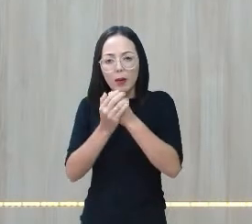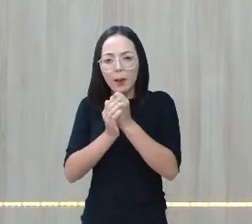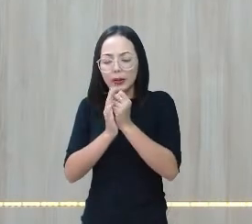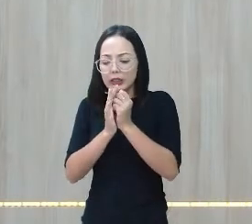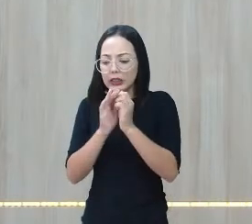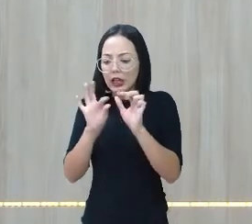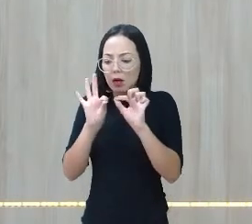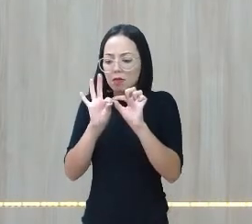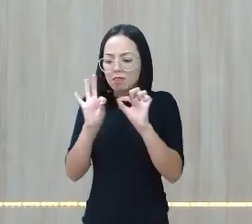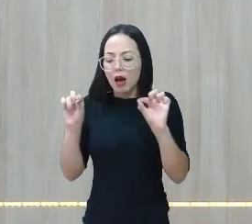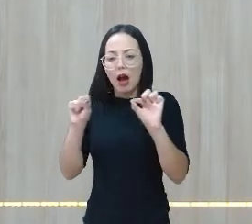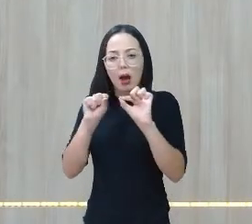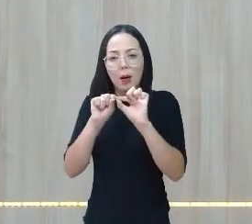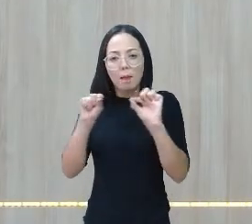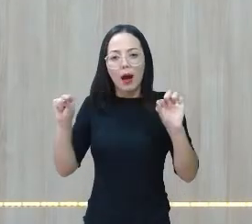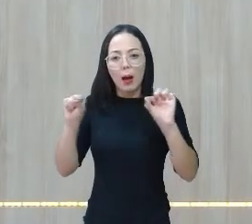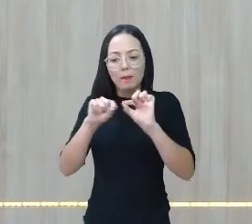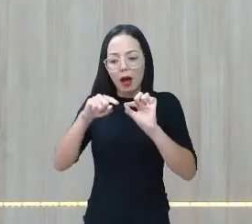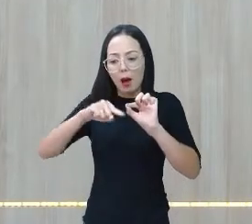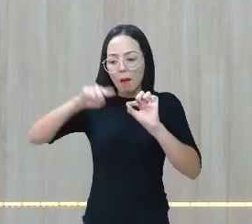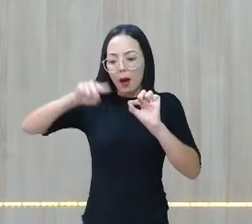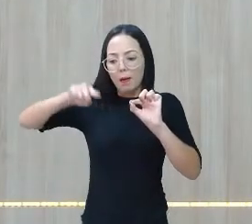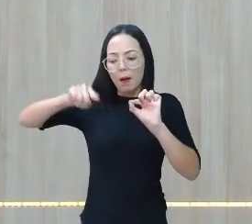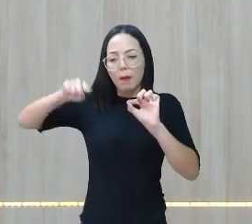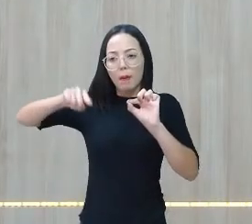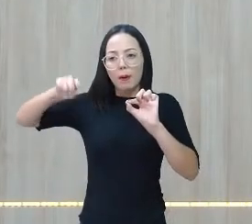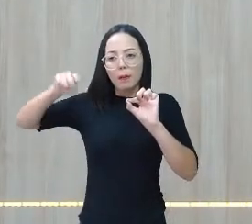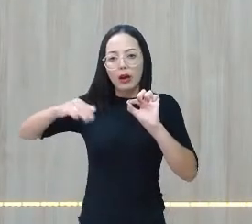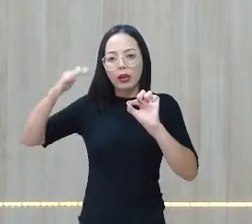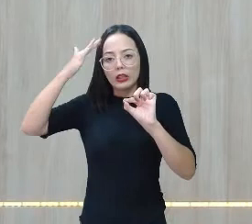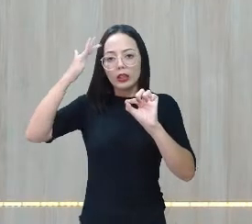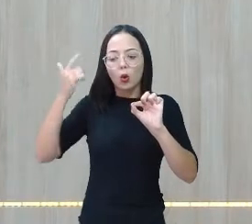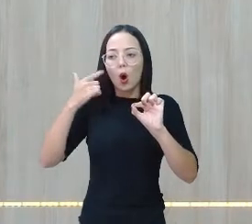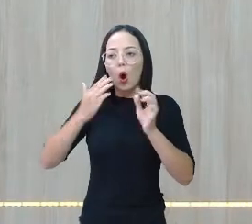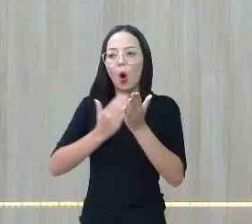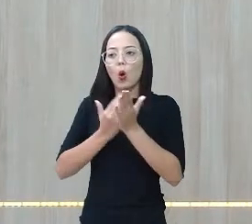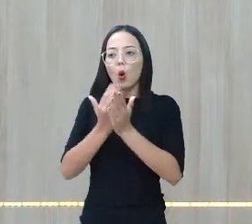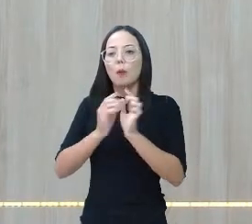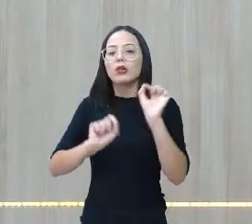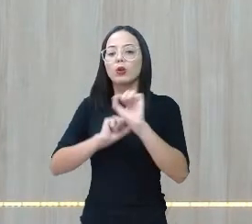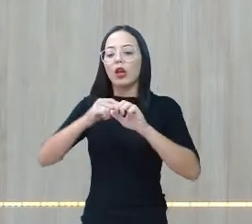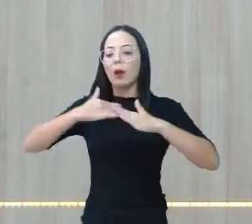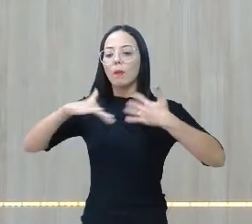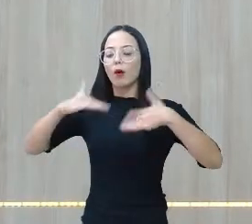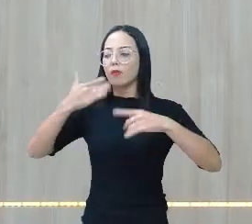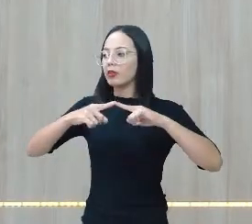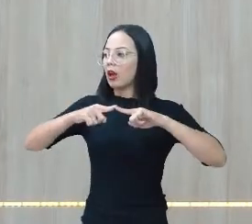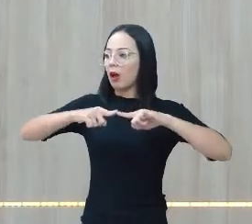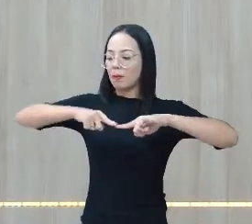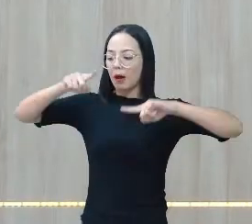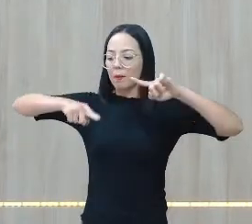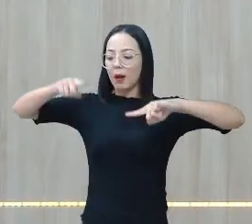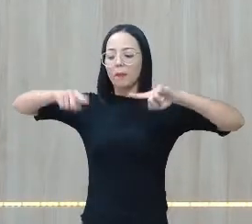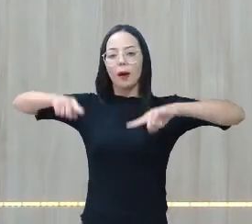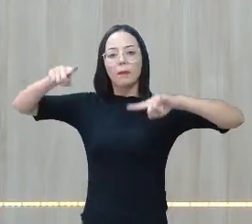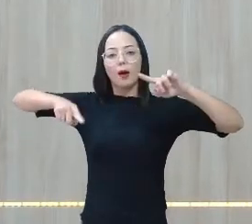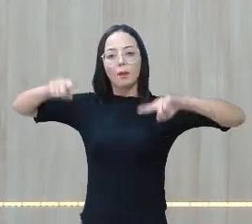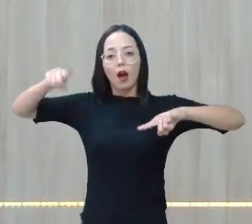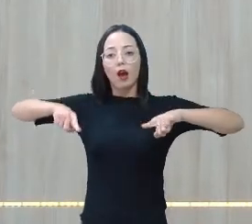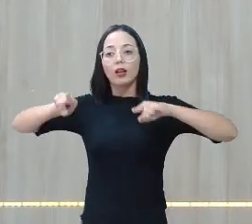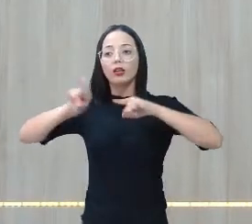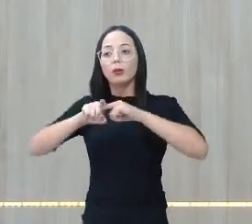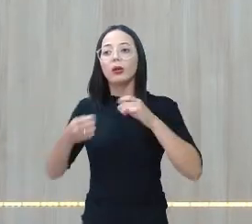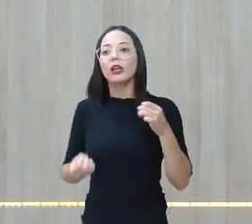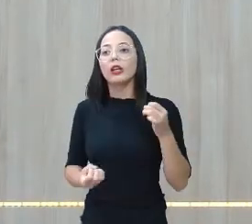esticadinha, que ao ser vibrada, ou seja, quando esse som chega, ela começa a movimentar e esse movimento vai